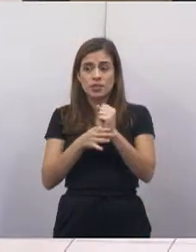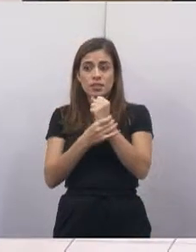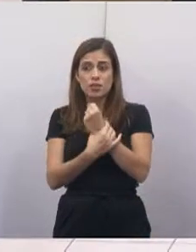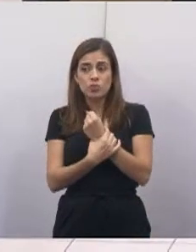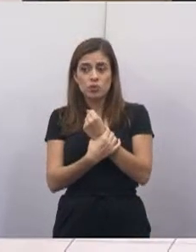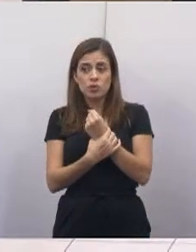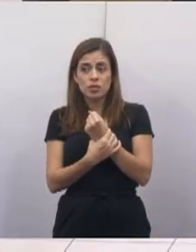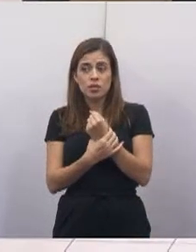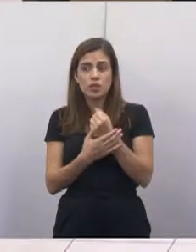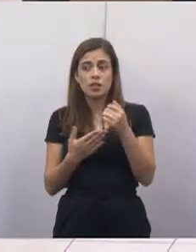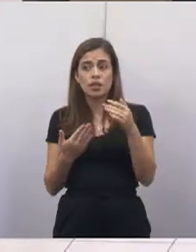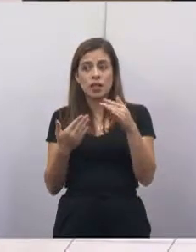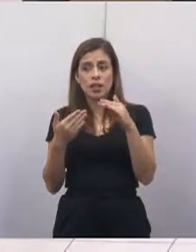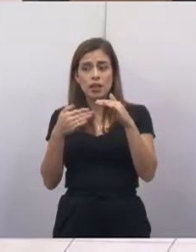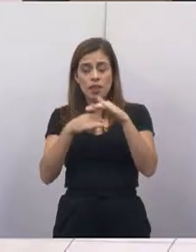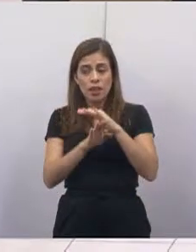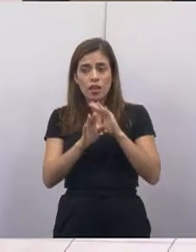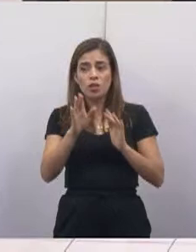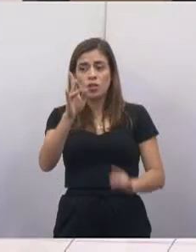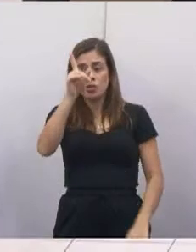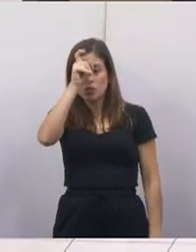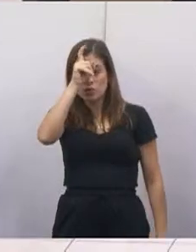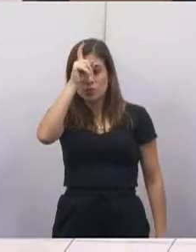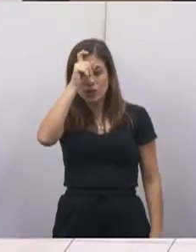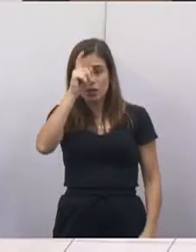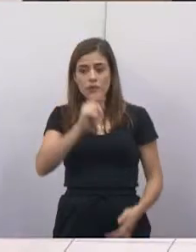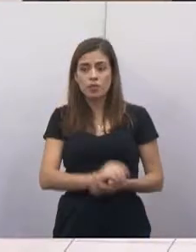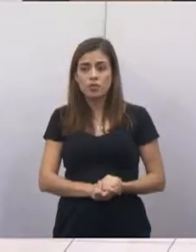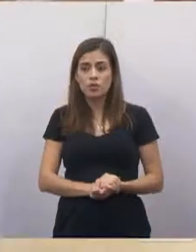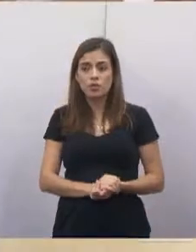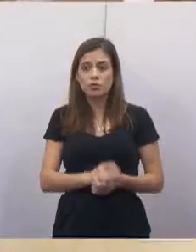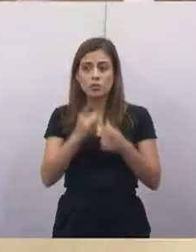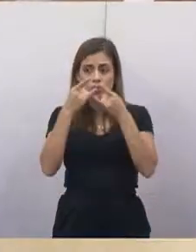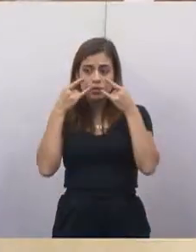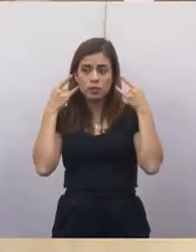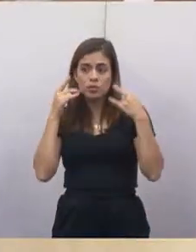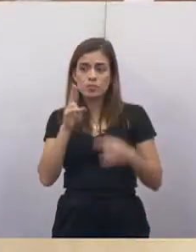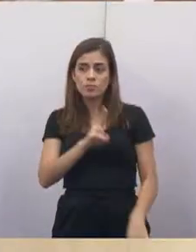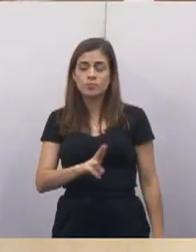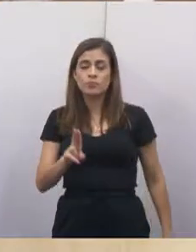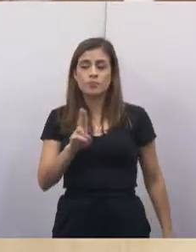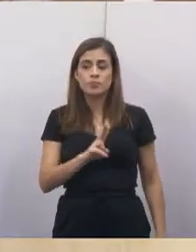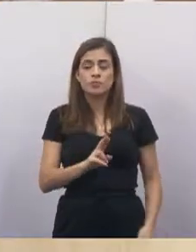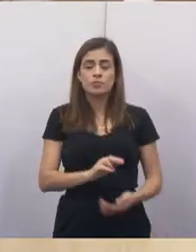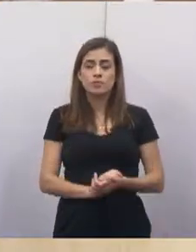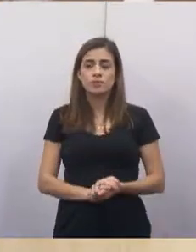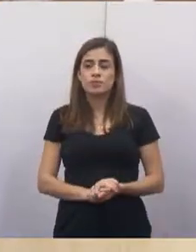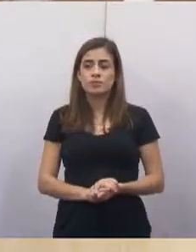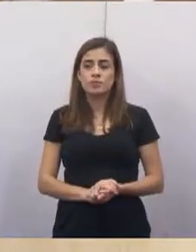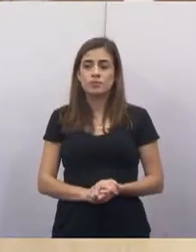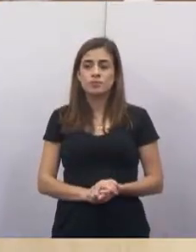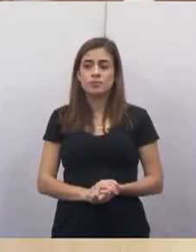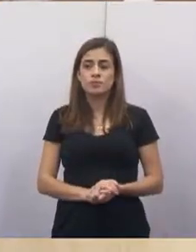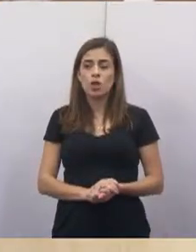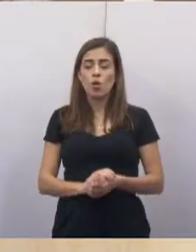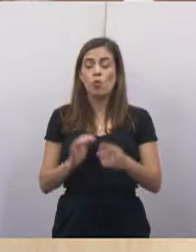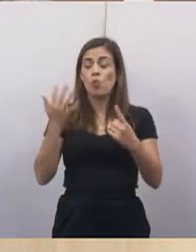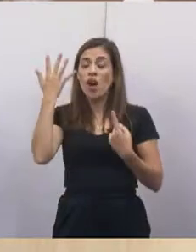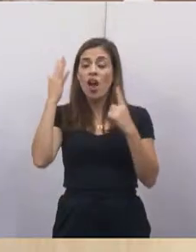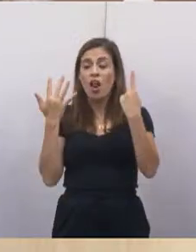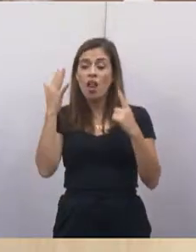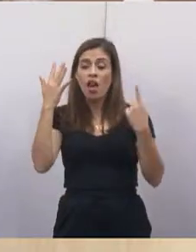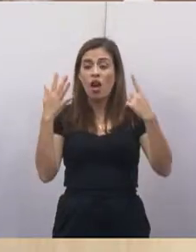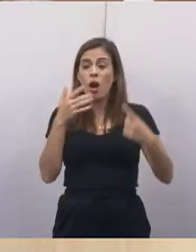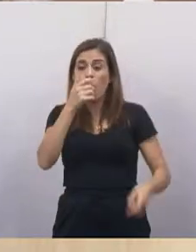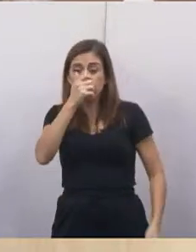de hospital. Dentro do consultório médico, que é o único lugar que eu estou de máscara. Não é? Porque fora disso, o carnaval estava lotado, tudo